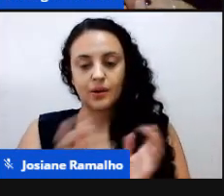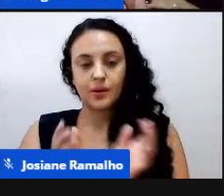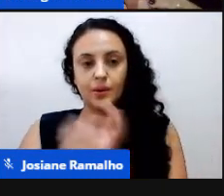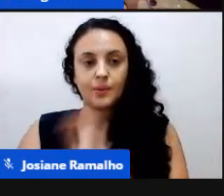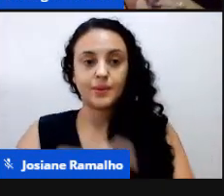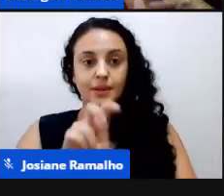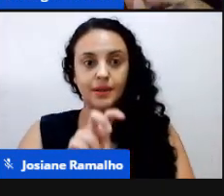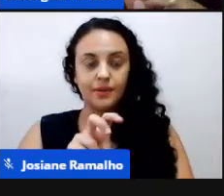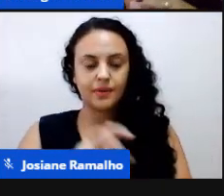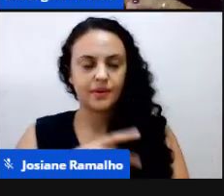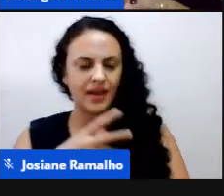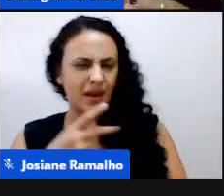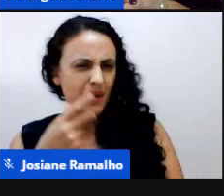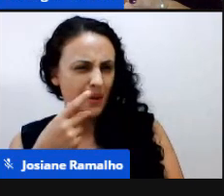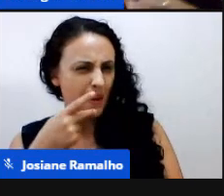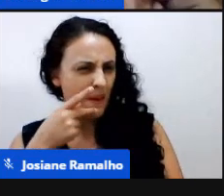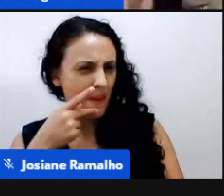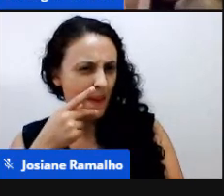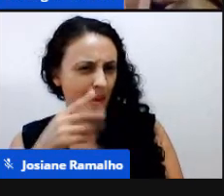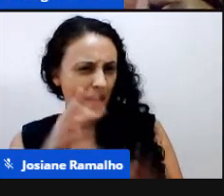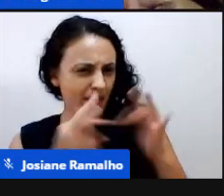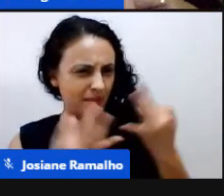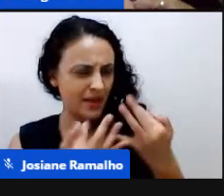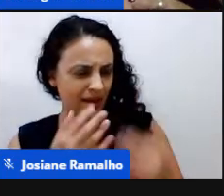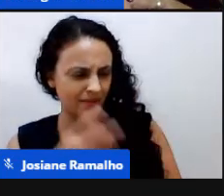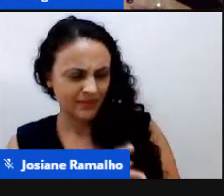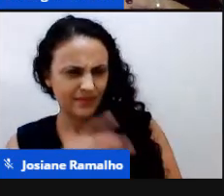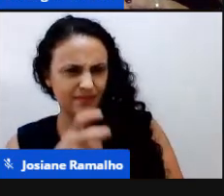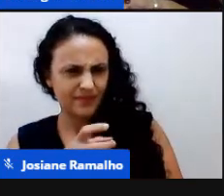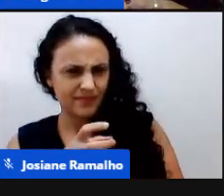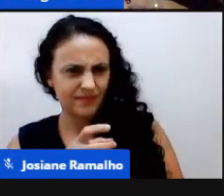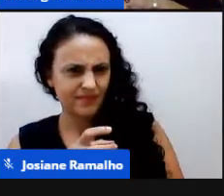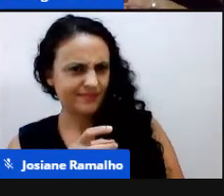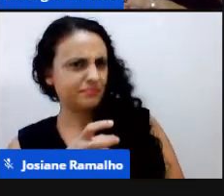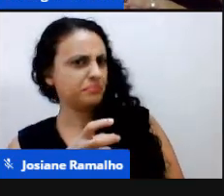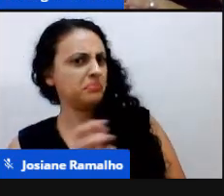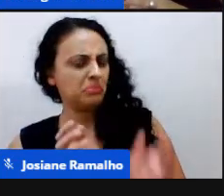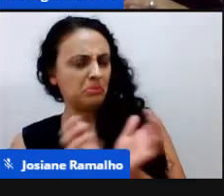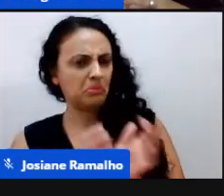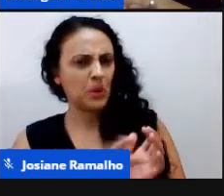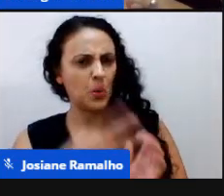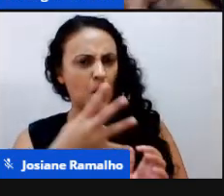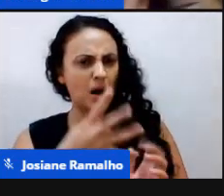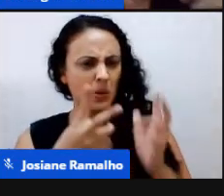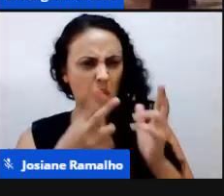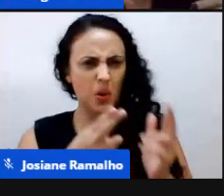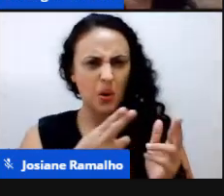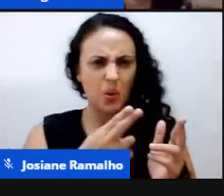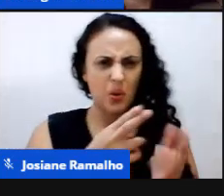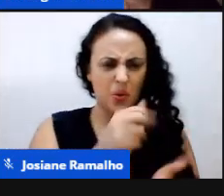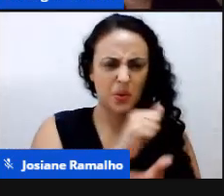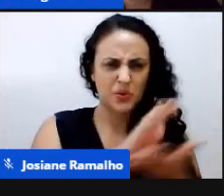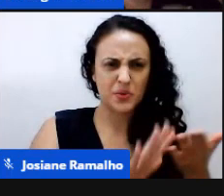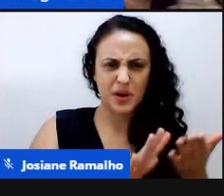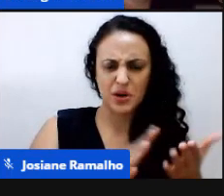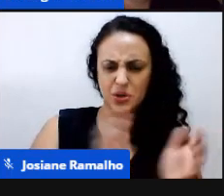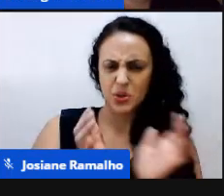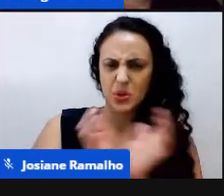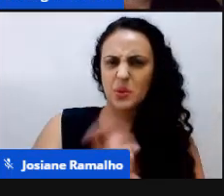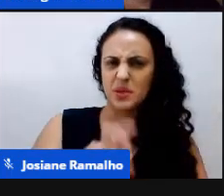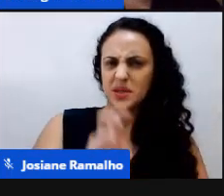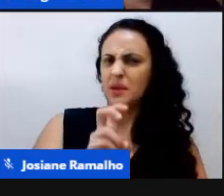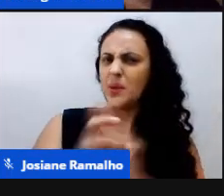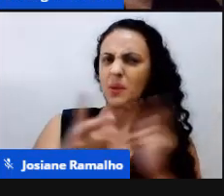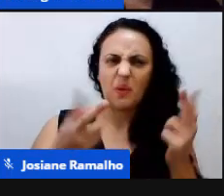olha, mas meu filho do grupo 4 tem uma atividade igualzinha do grupo 5? Então, nós temos que diferenciar